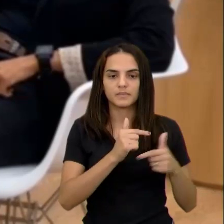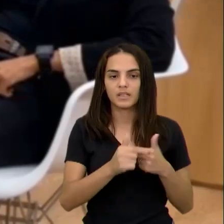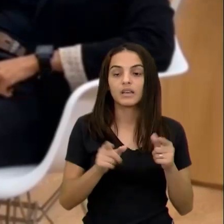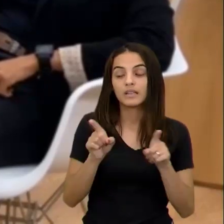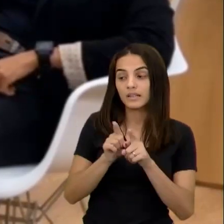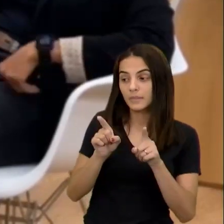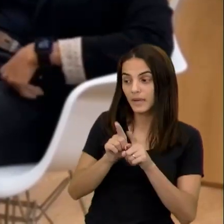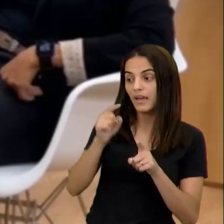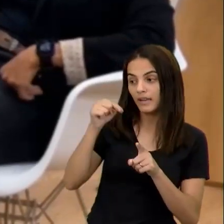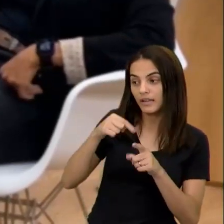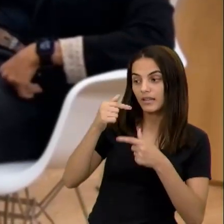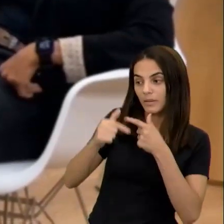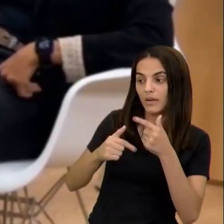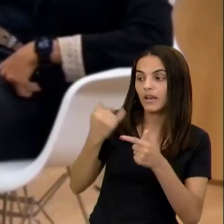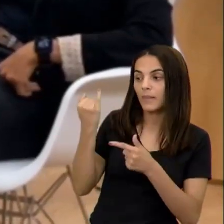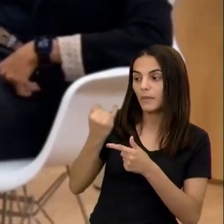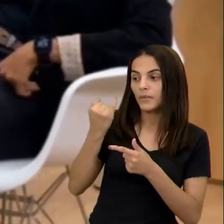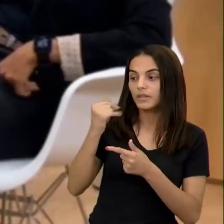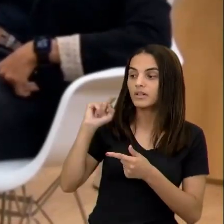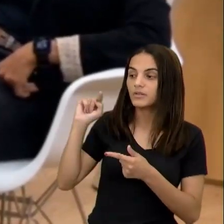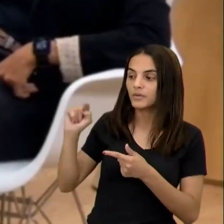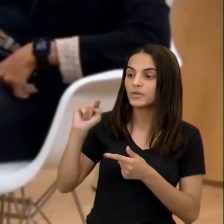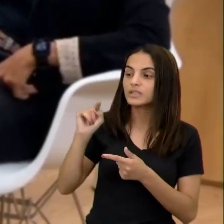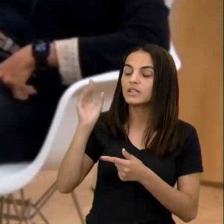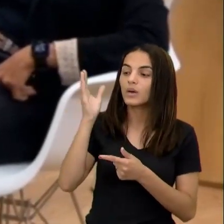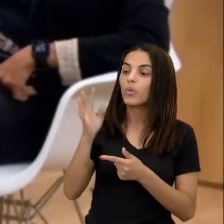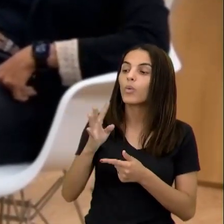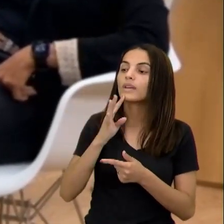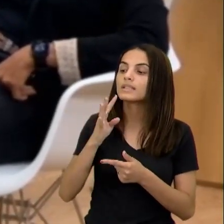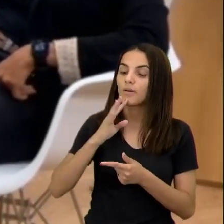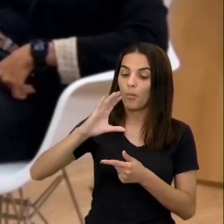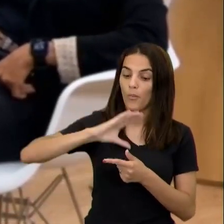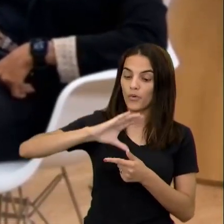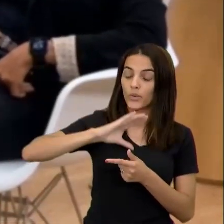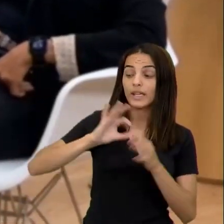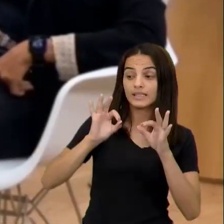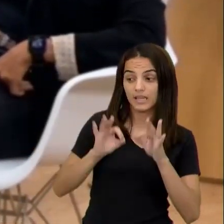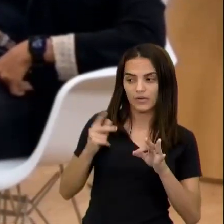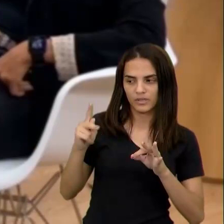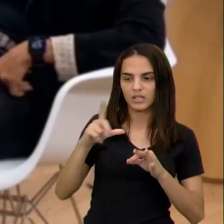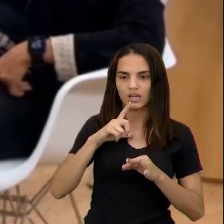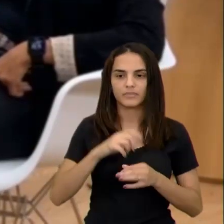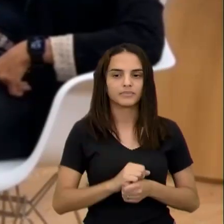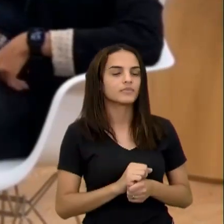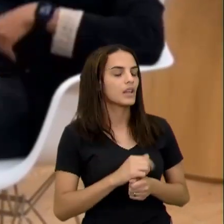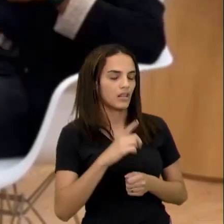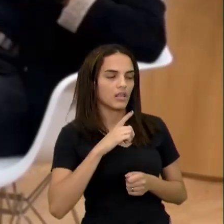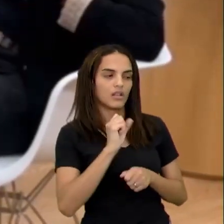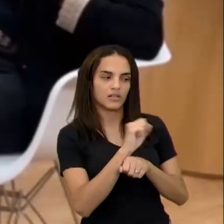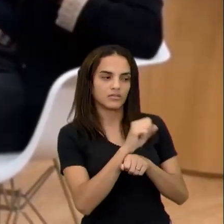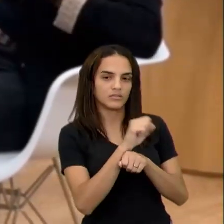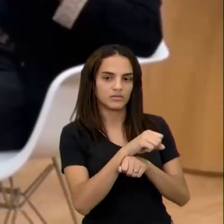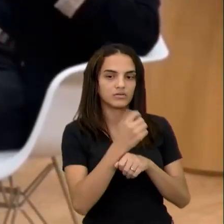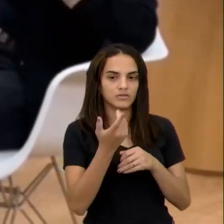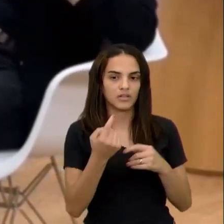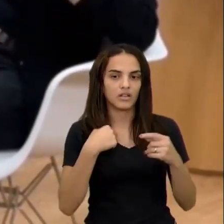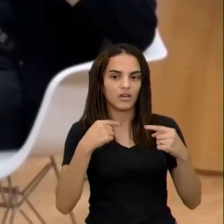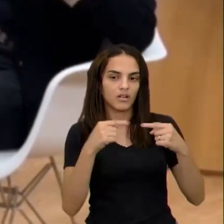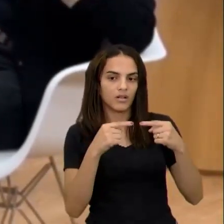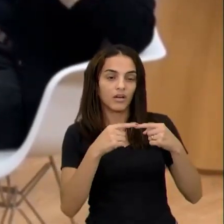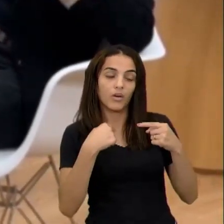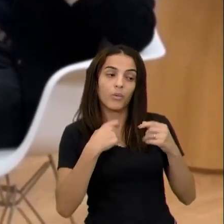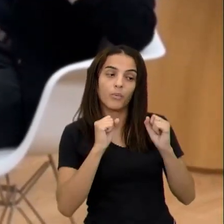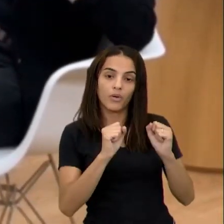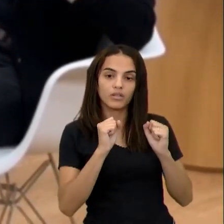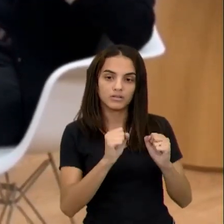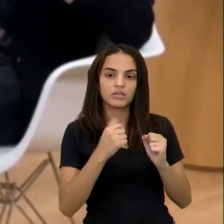também é muito importante você ter aí conhecimento da norma padrão da língua. Você tem esse conhecimento? Tenho sim. Nesse sentido, eu posso até